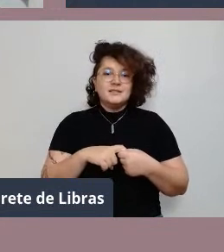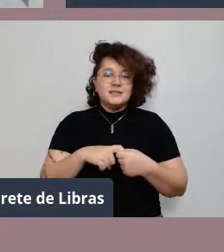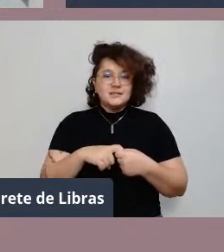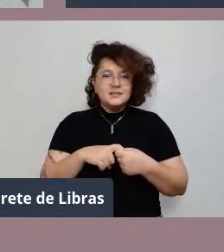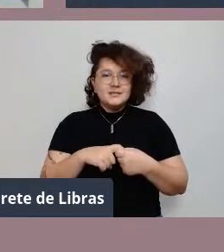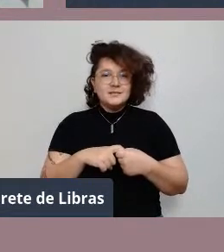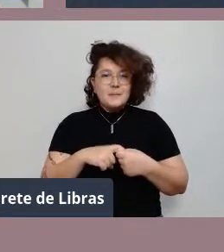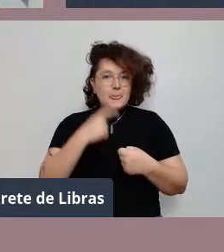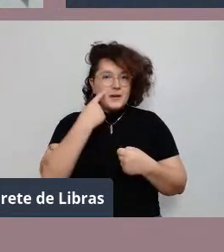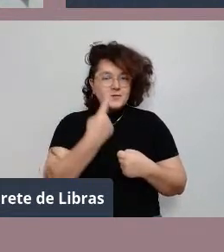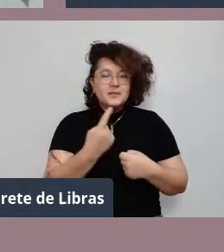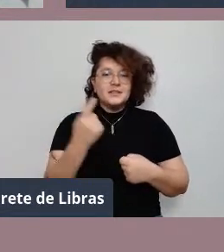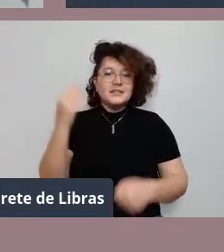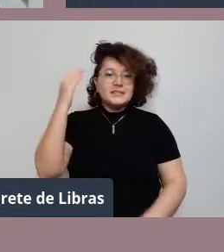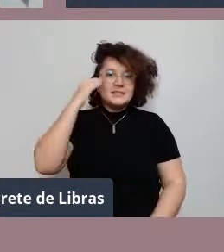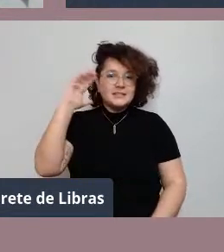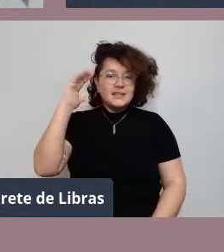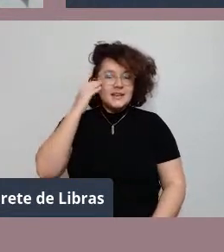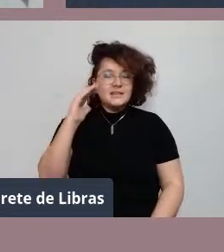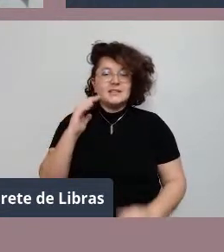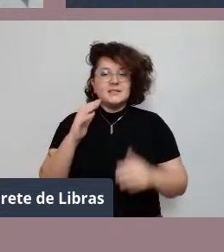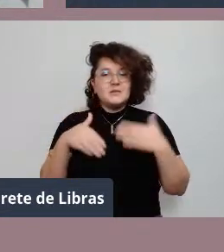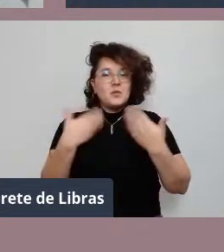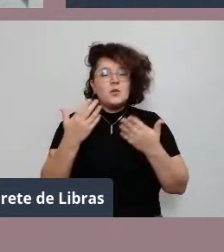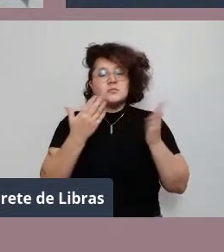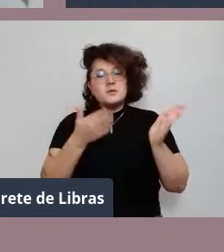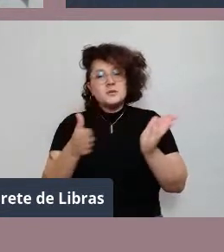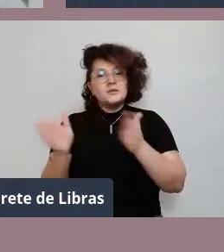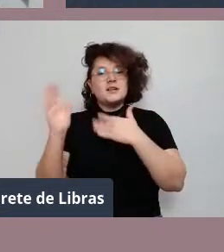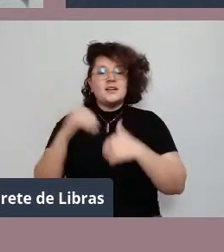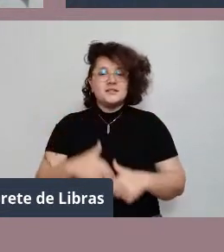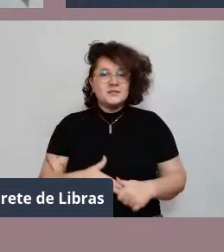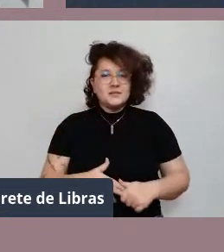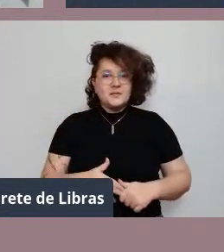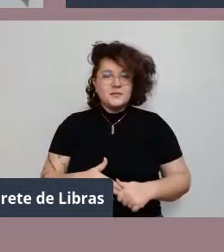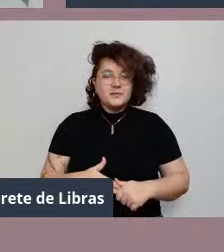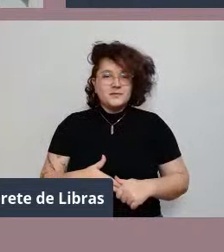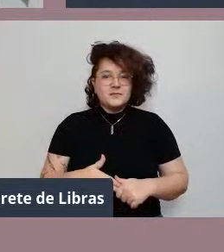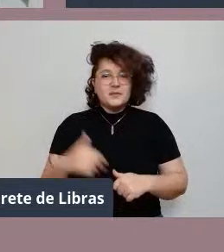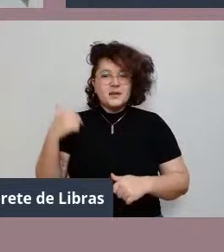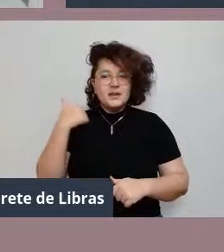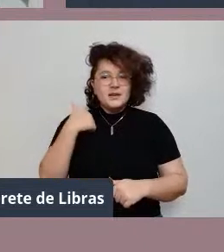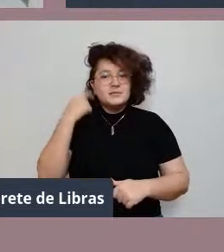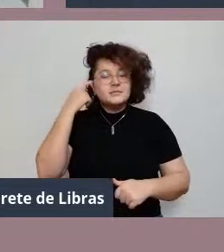voltar, tentar entender esse processo, né? Acho muito